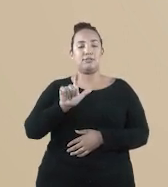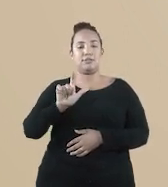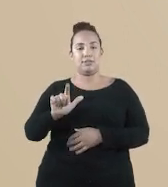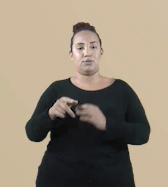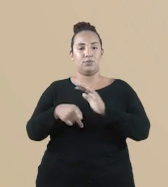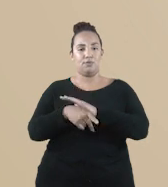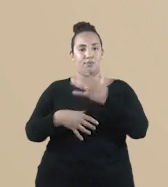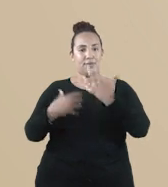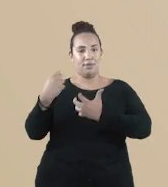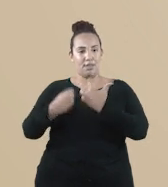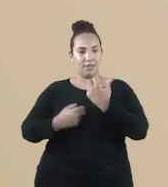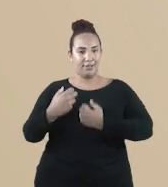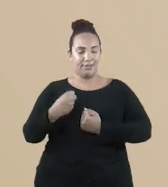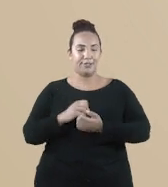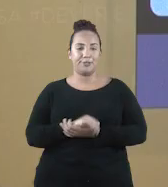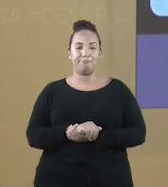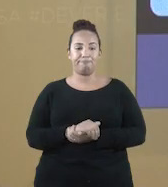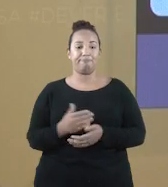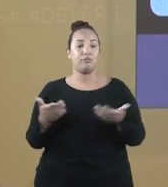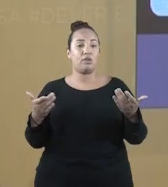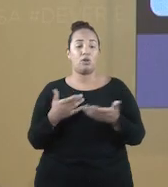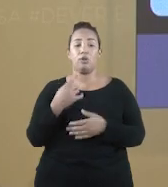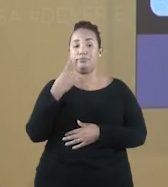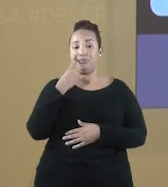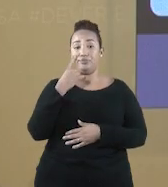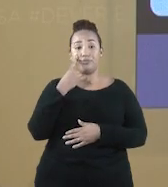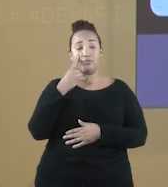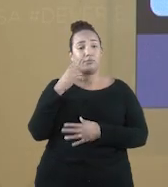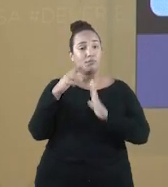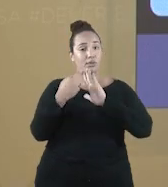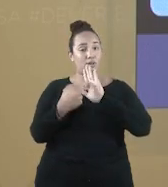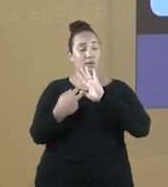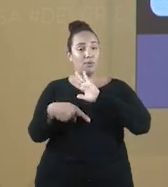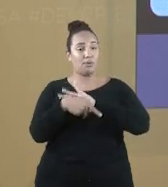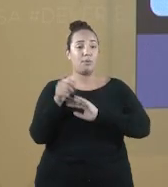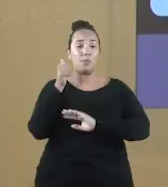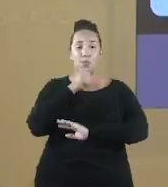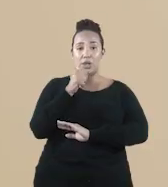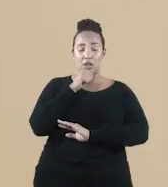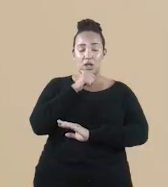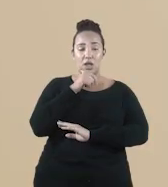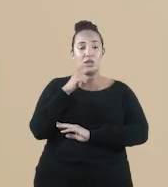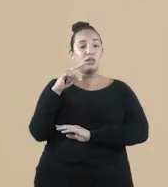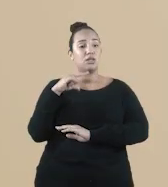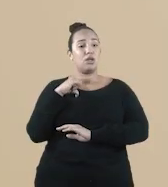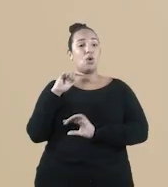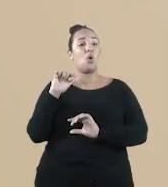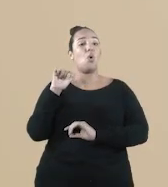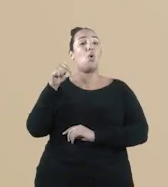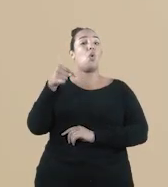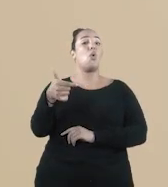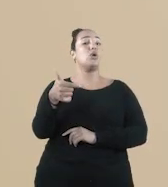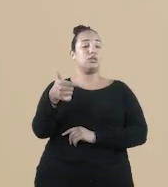utilizar 6 litros de leite. Agora veja, a receita que Luísa utilizou, nela há